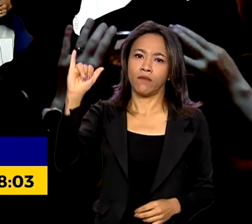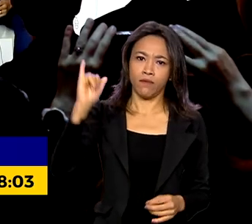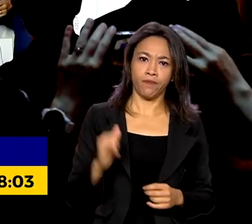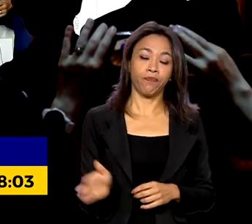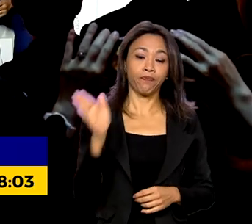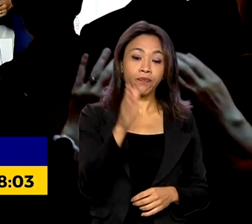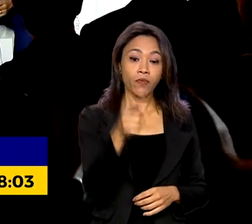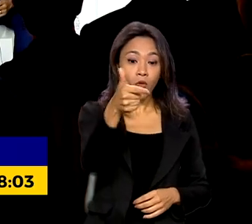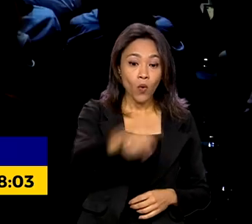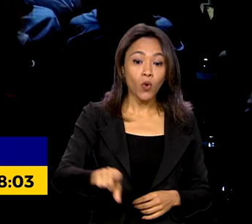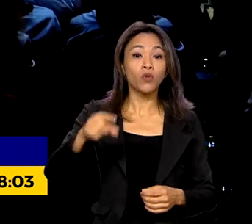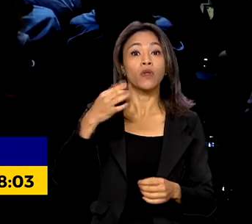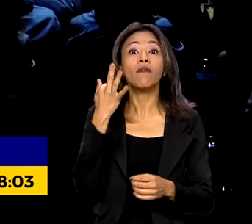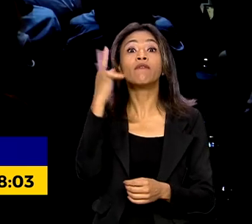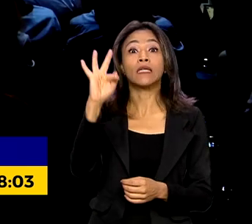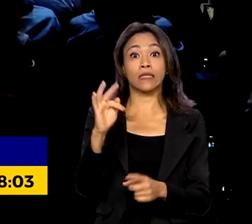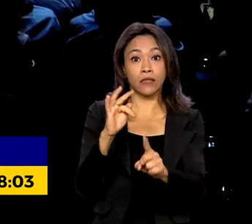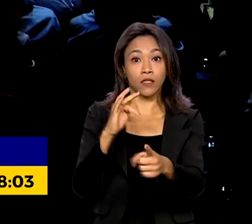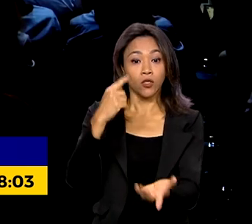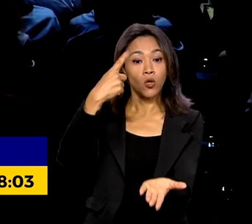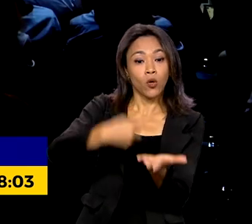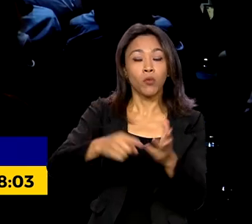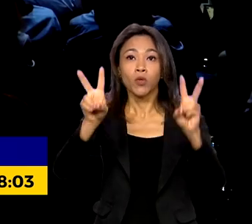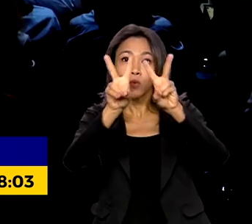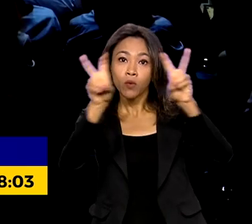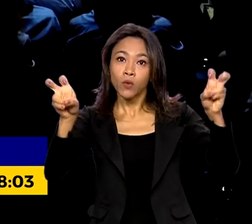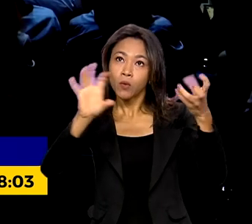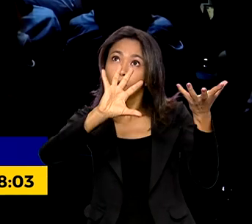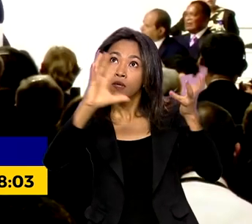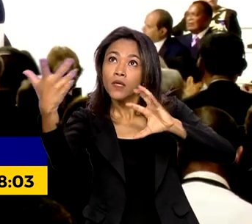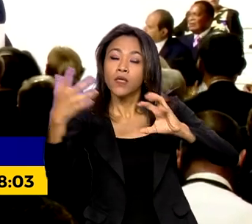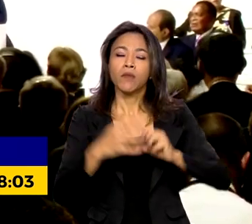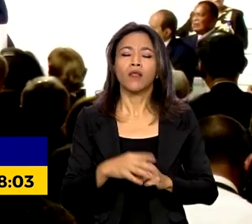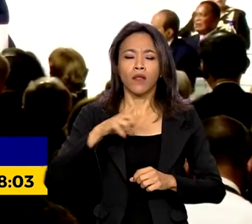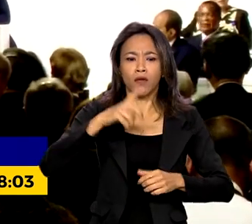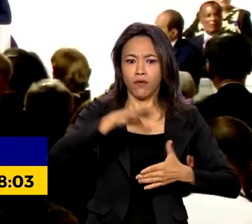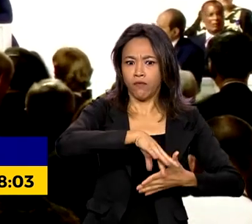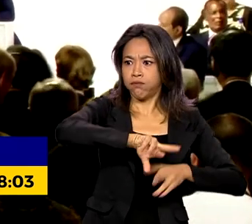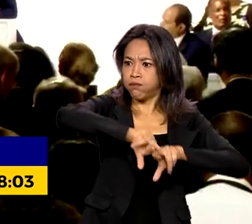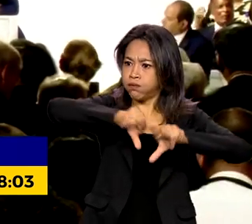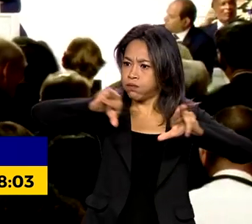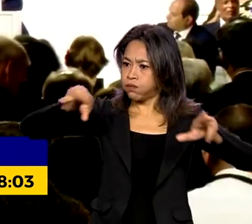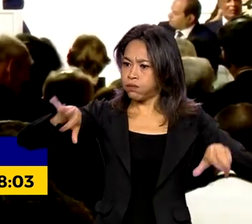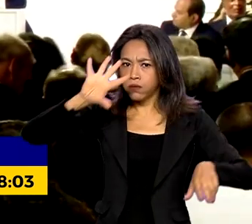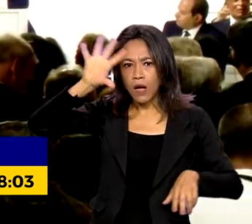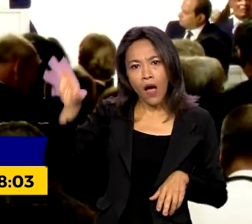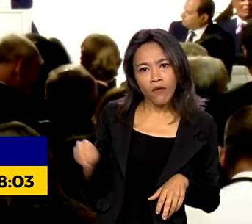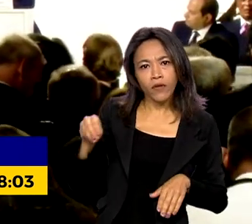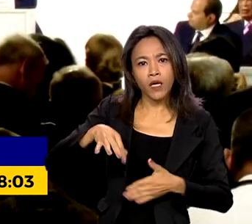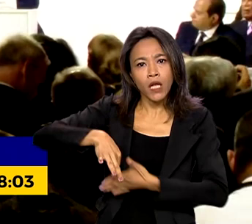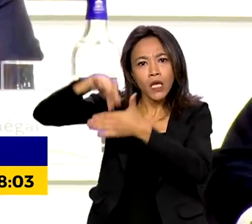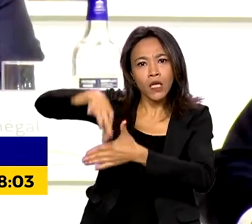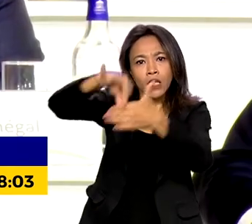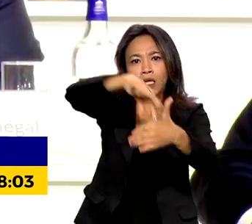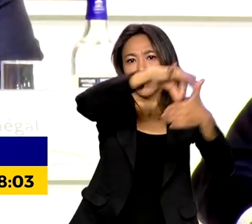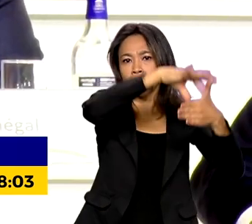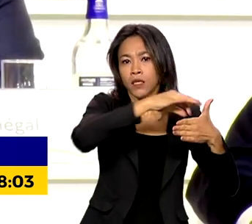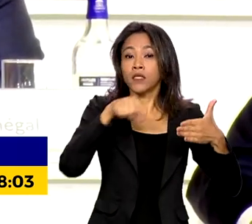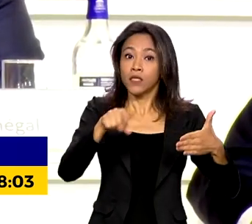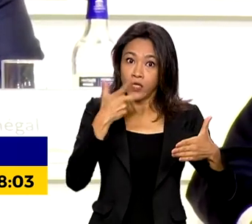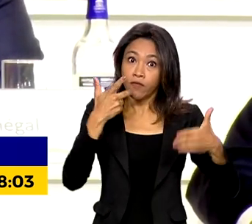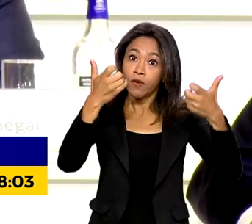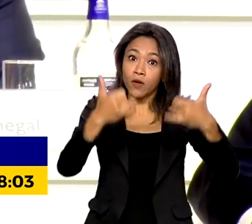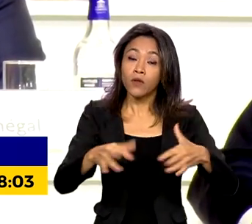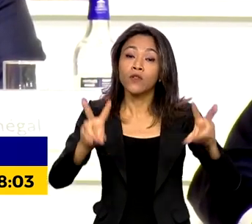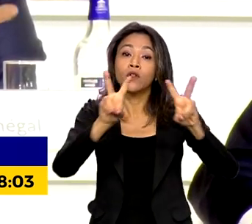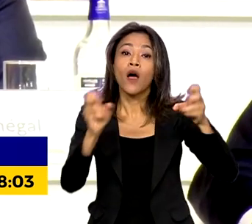novo pacto econômico e as questões do clima, o presidente se reuniu com líderes de países africanos e falou da possibilidade de retomada